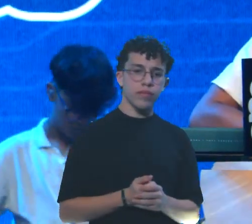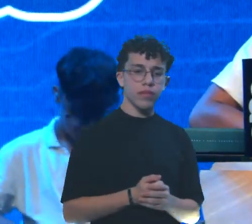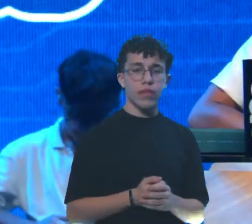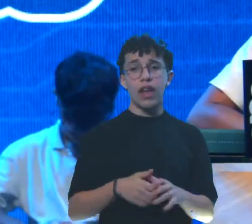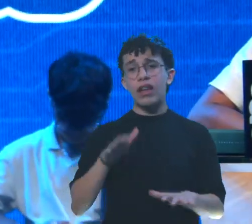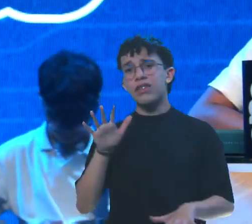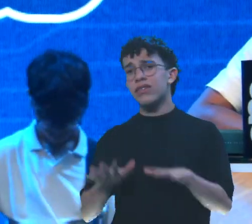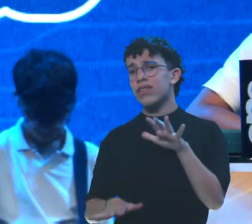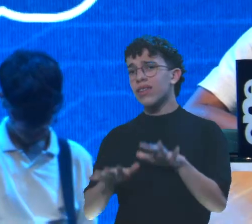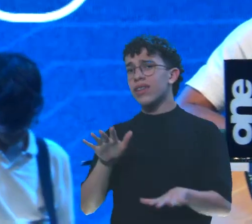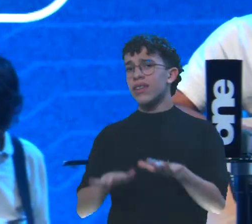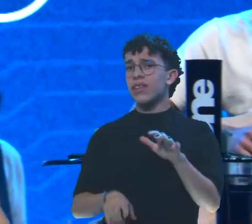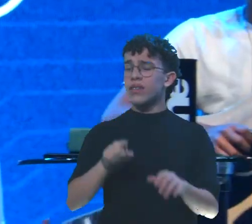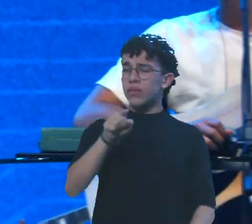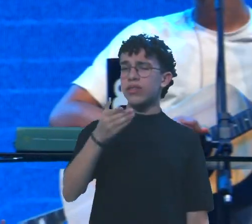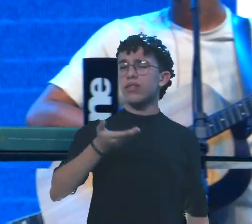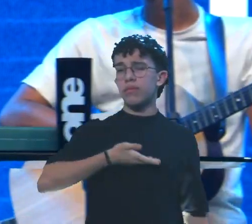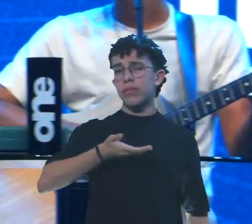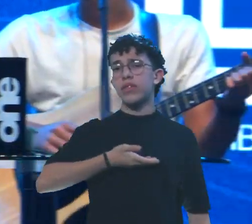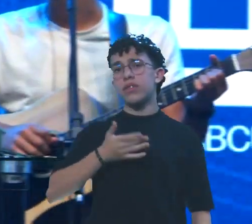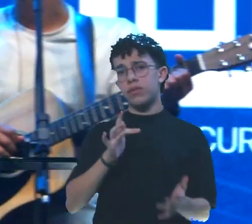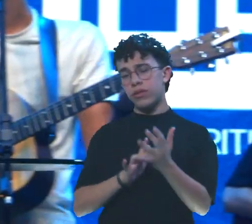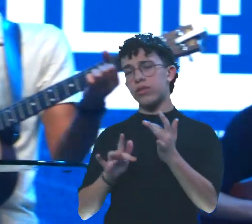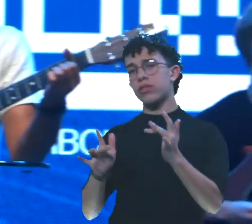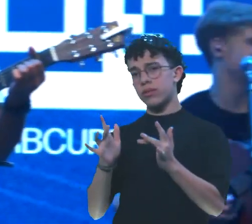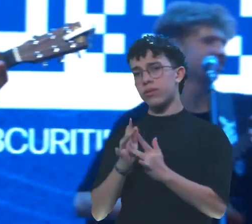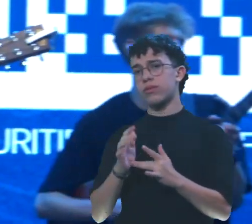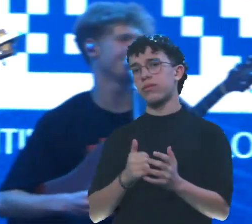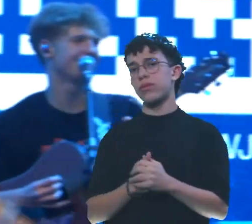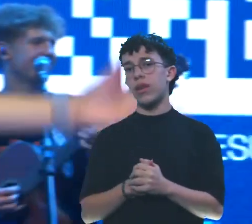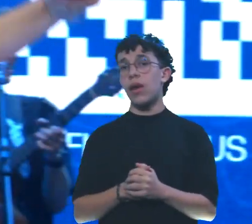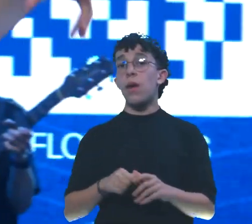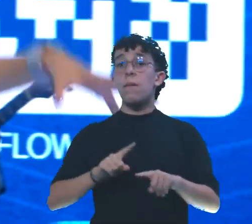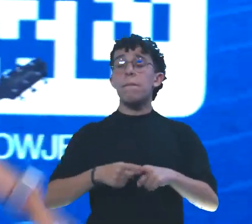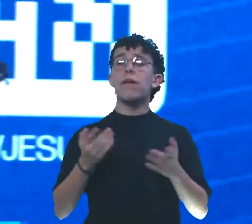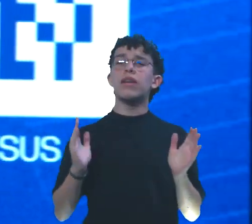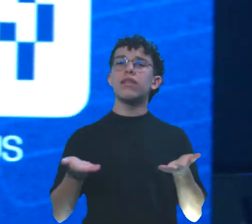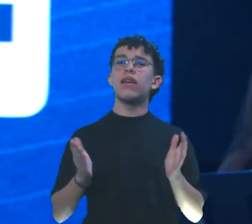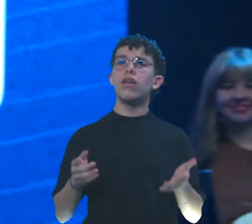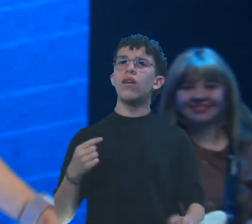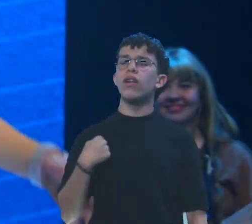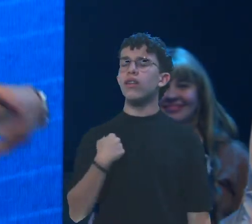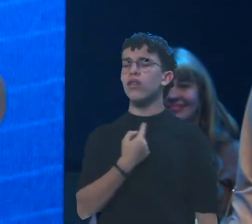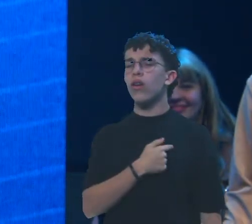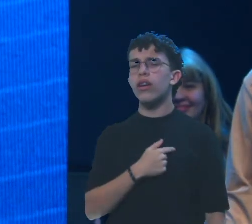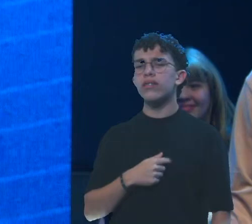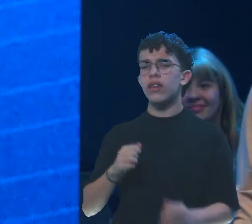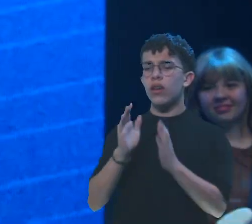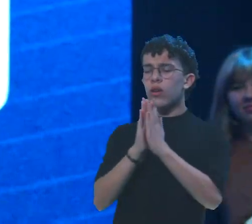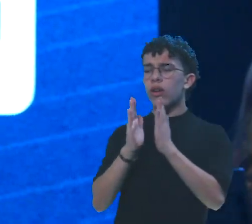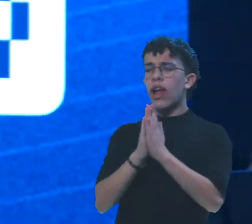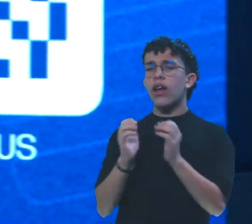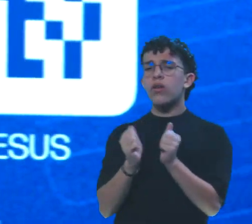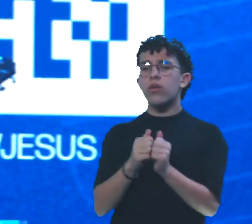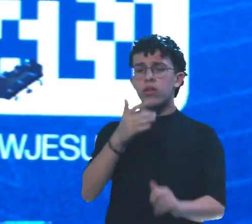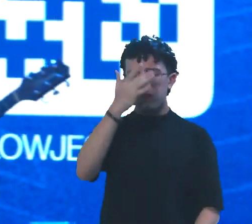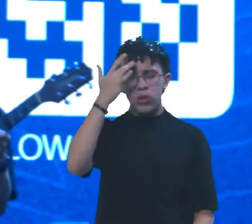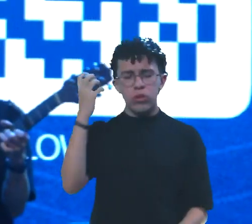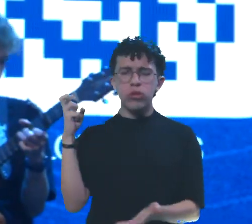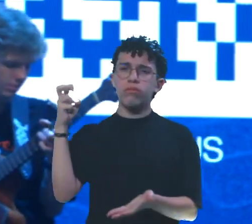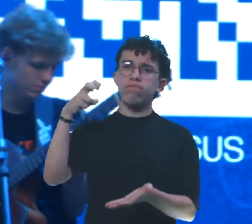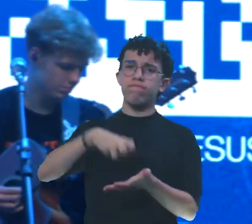Talvez você já seja um amigo com quem Jesus pode contar, mas agora a gente vai orar por essas pessoas que se colocaram